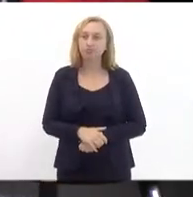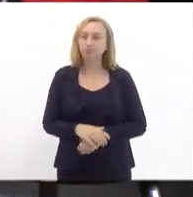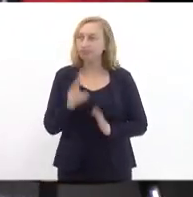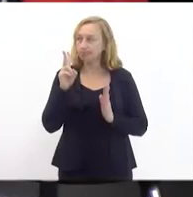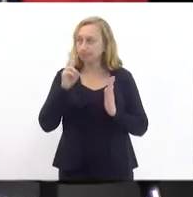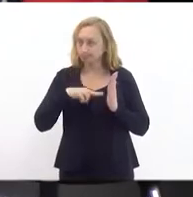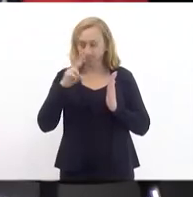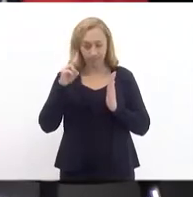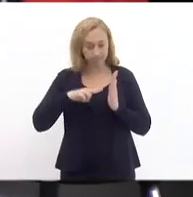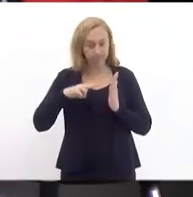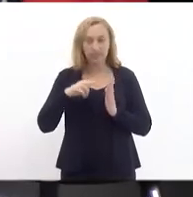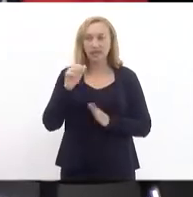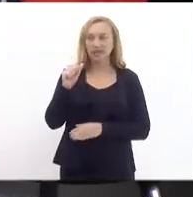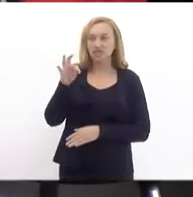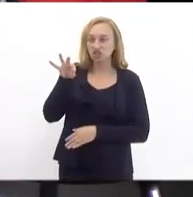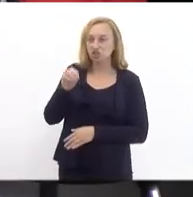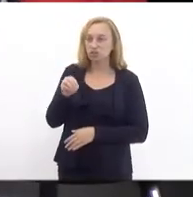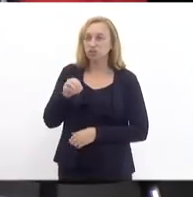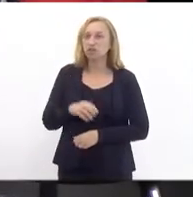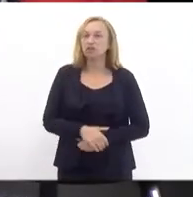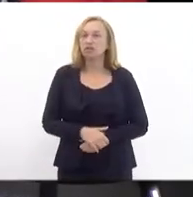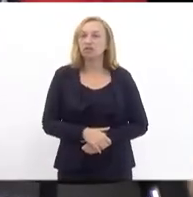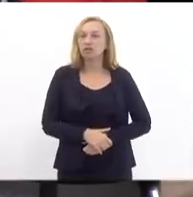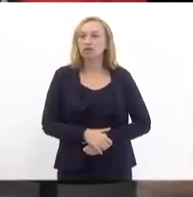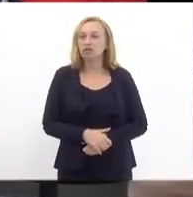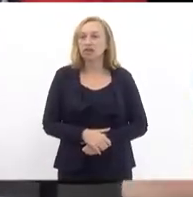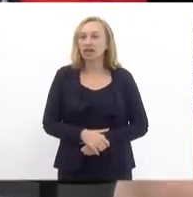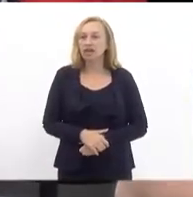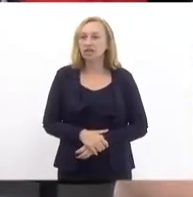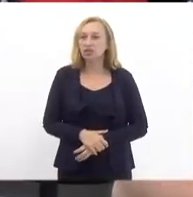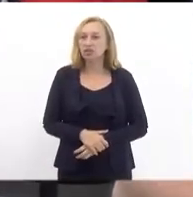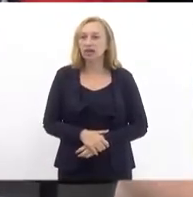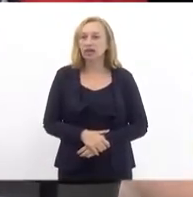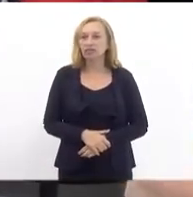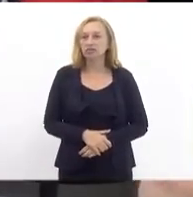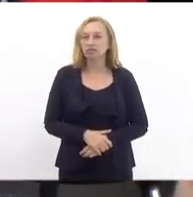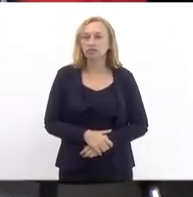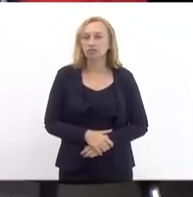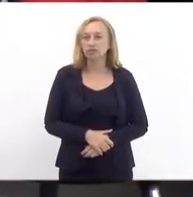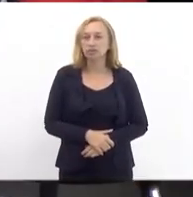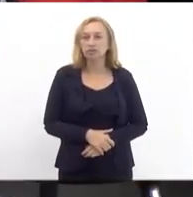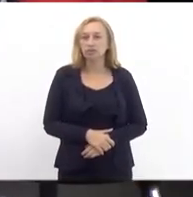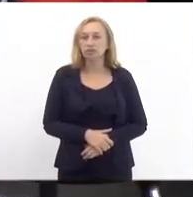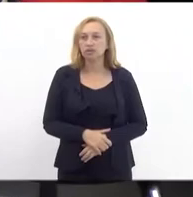leitura desses aditivos... nós vamos ter, deputada Lucinha,